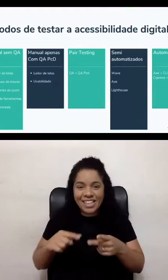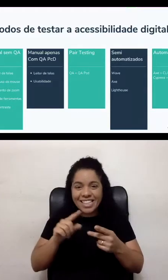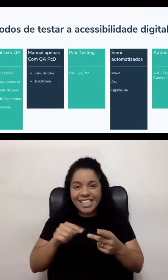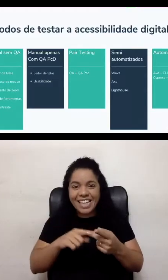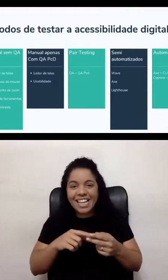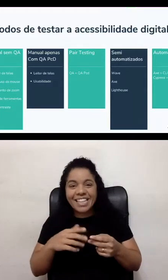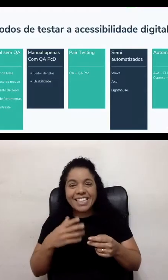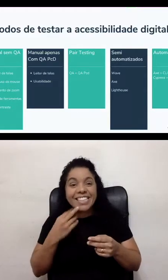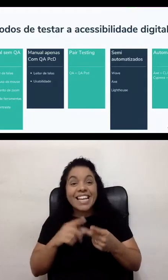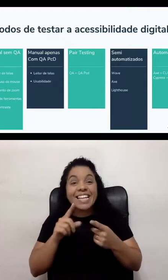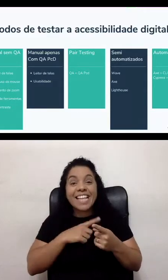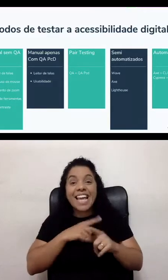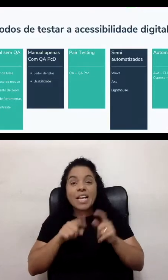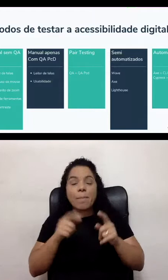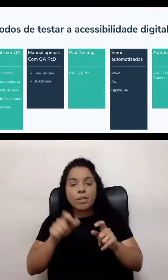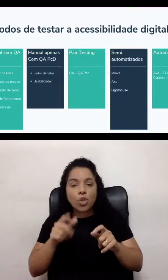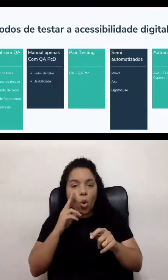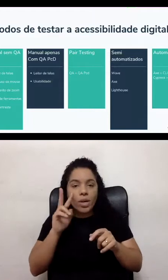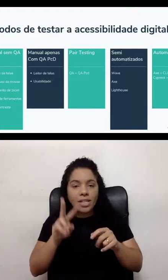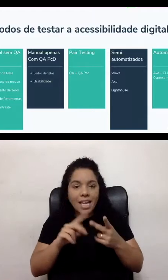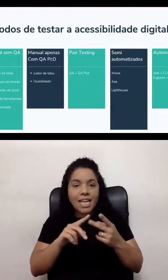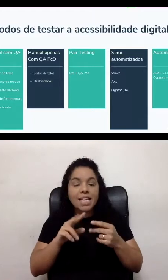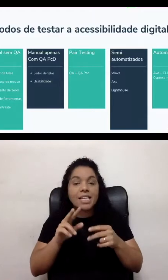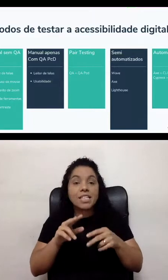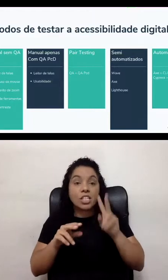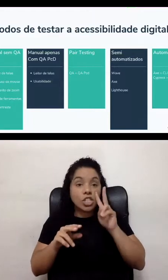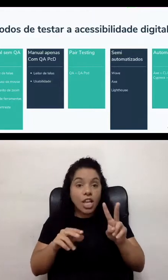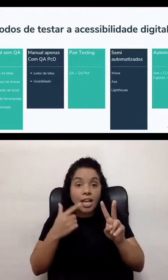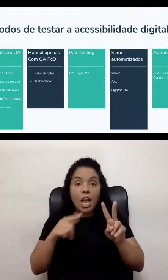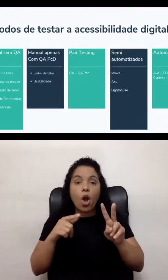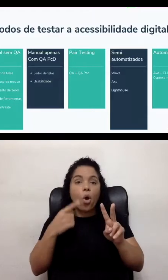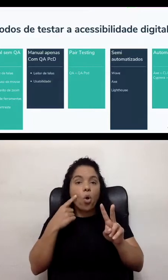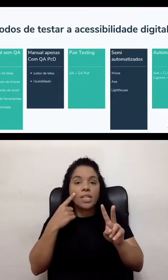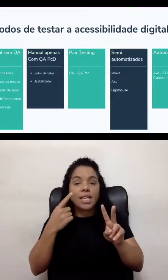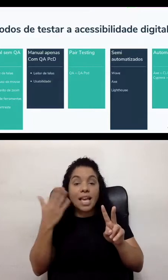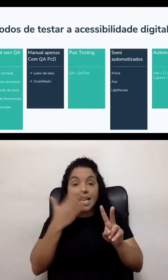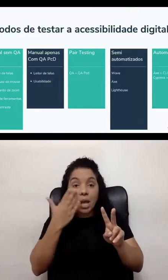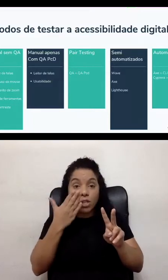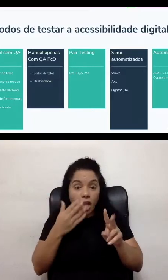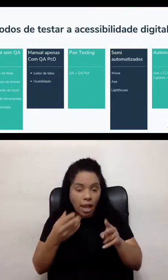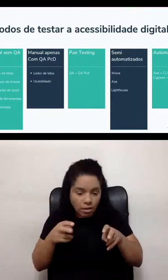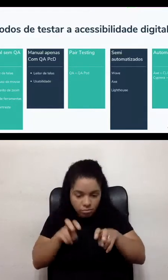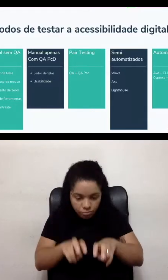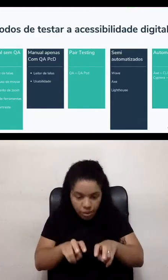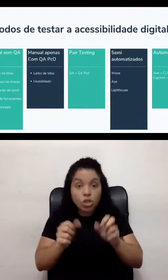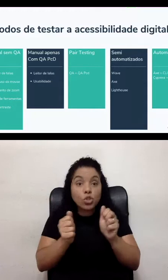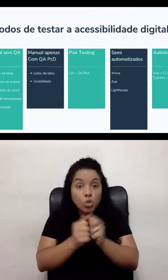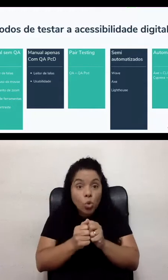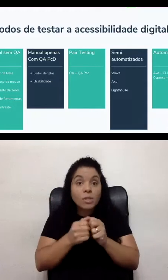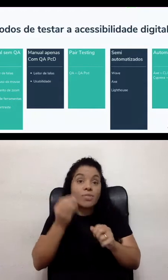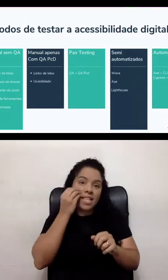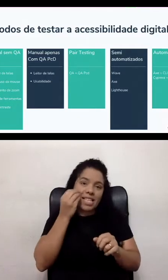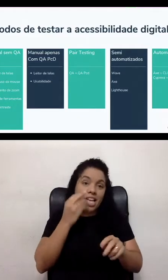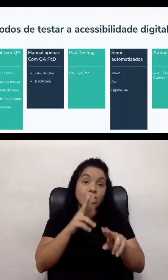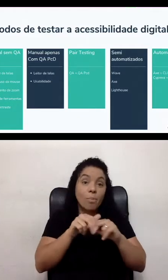eu tenho uma pessoa que enxerga e outra que não enxerga e elas vão fazer os testes juntas. Por quê? Às vezes, exatamente no caso